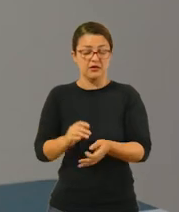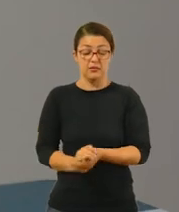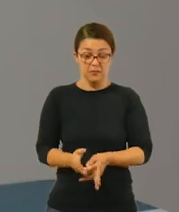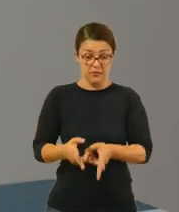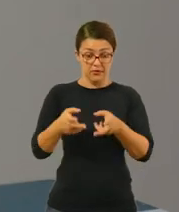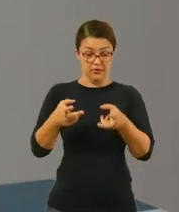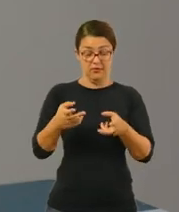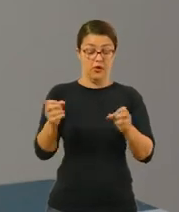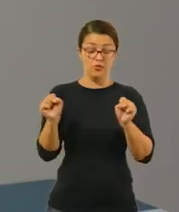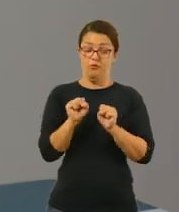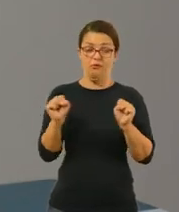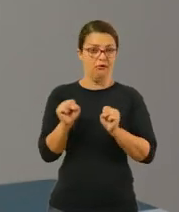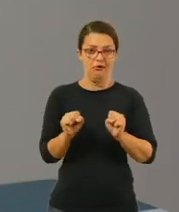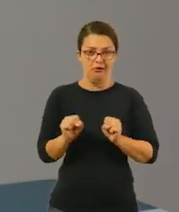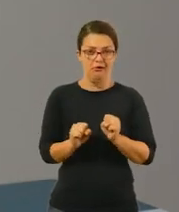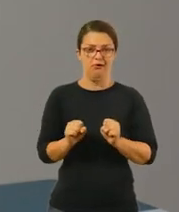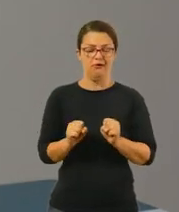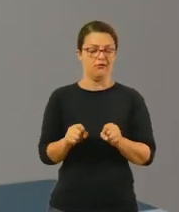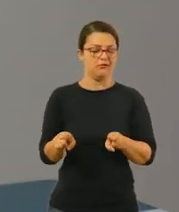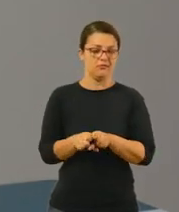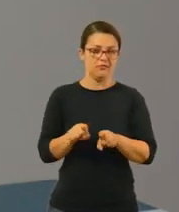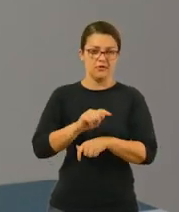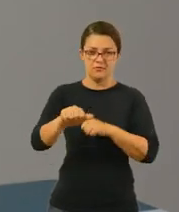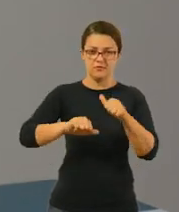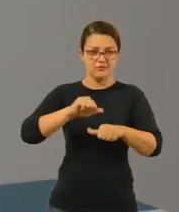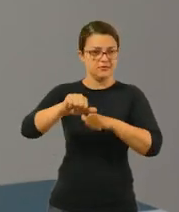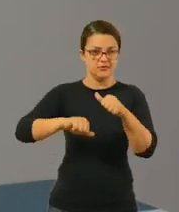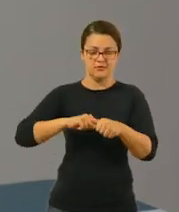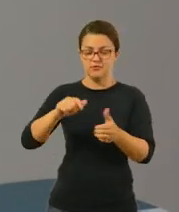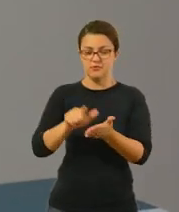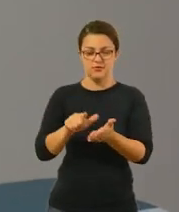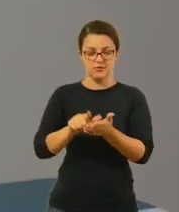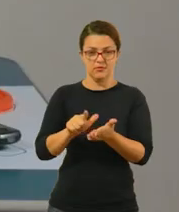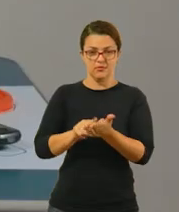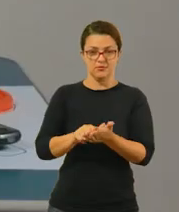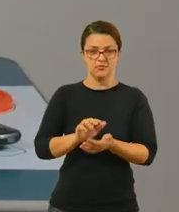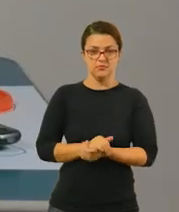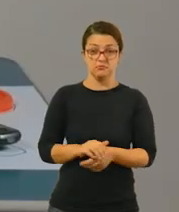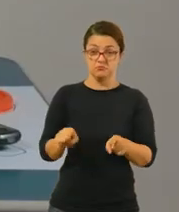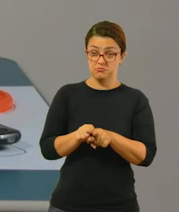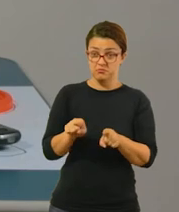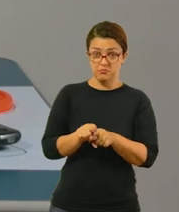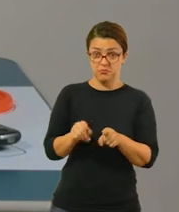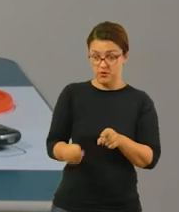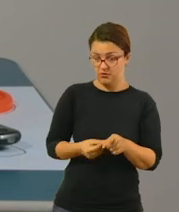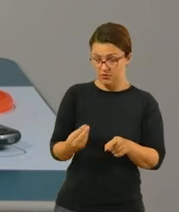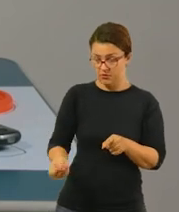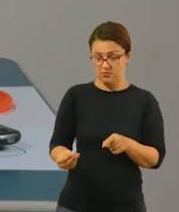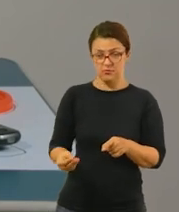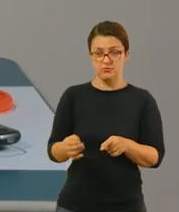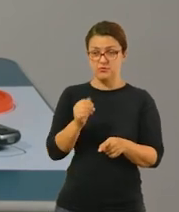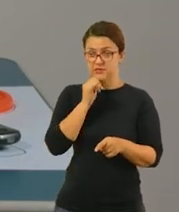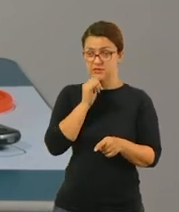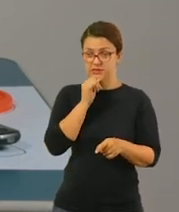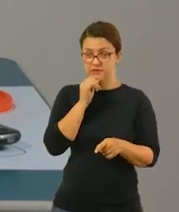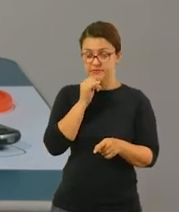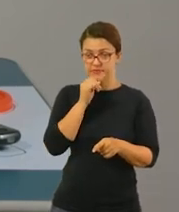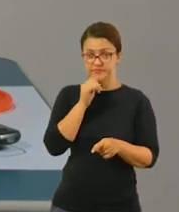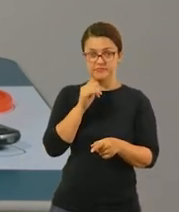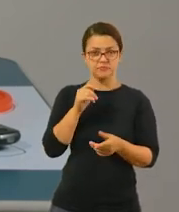E aí, num segundo momento, você entrega para a criança alguns materiais que ela não vai conseguir rasgar. Né? Aqui eu tenho um